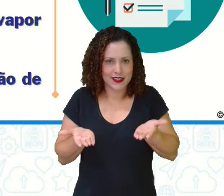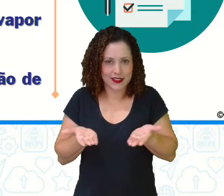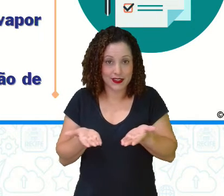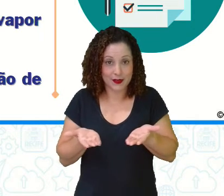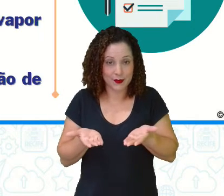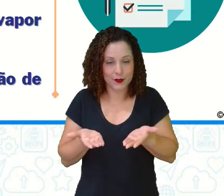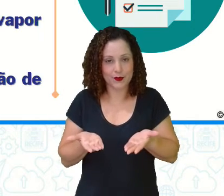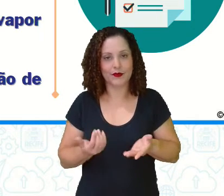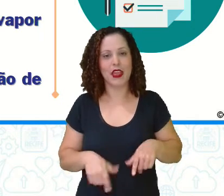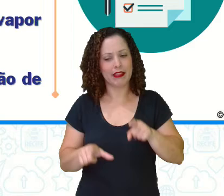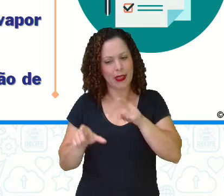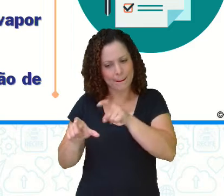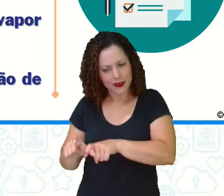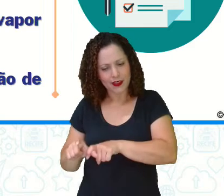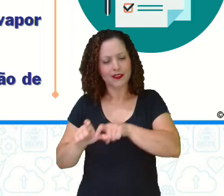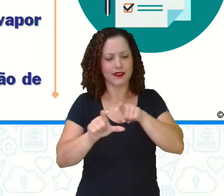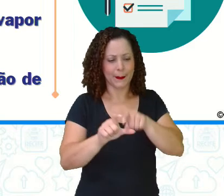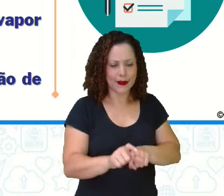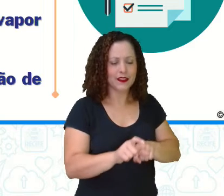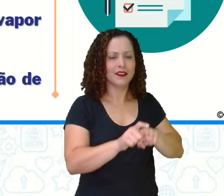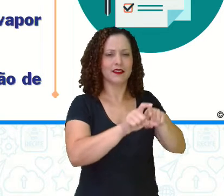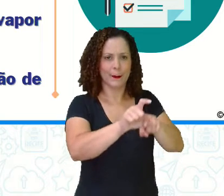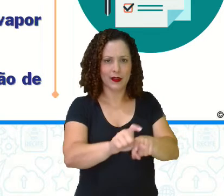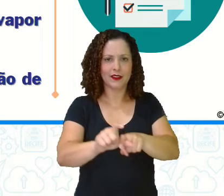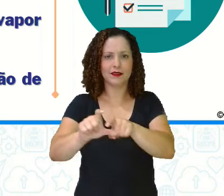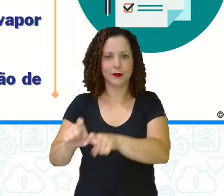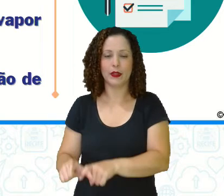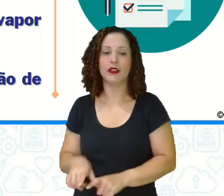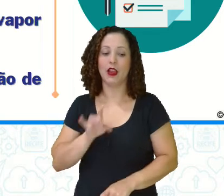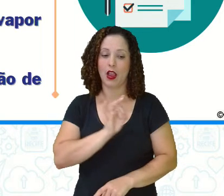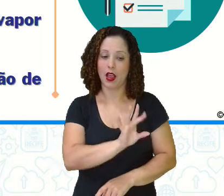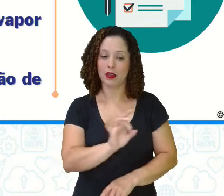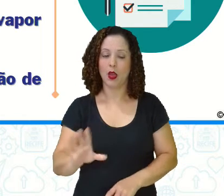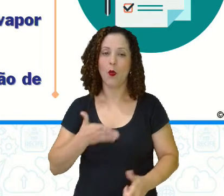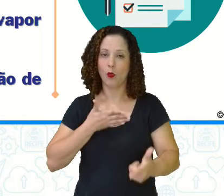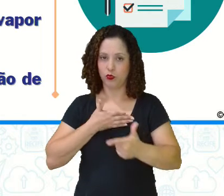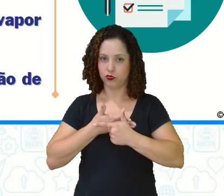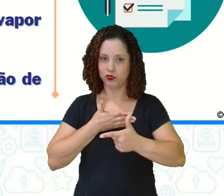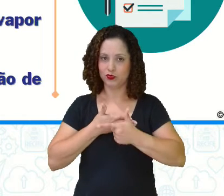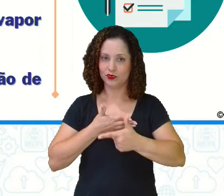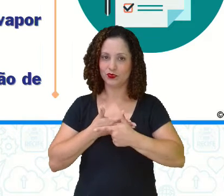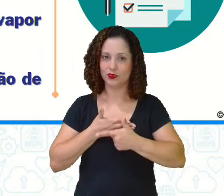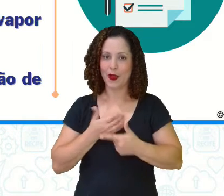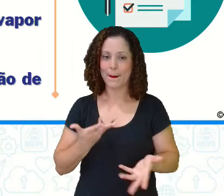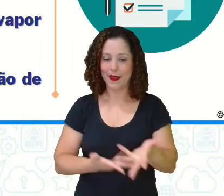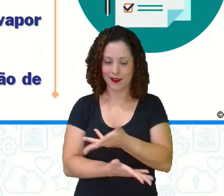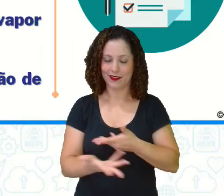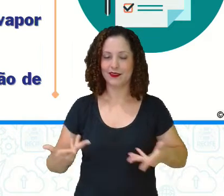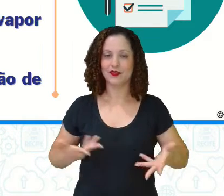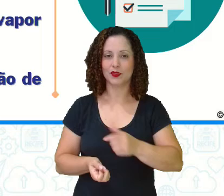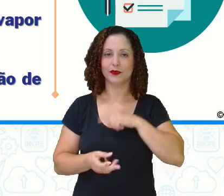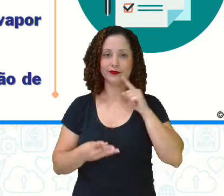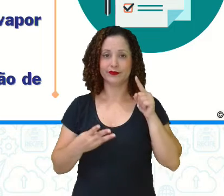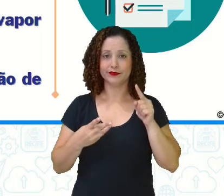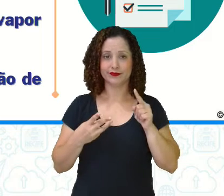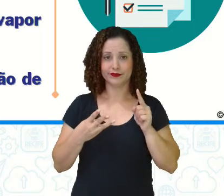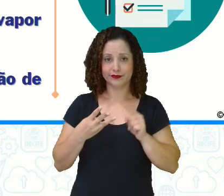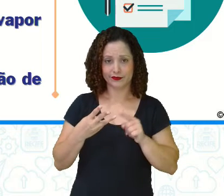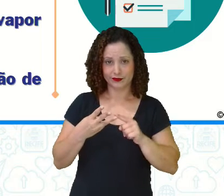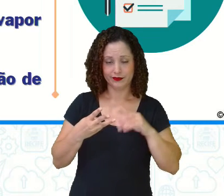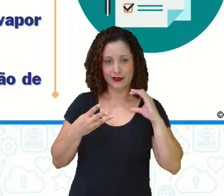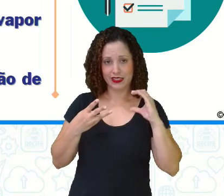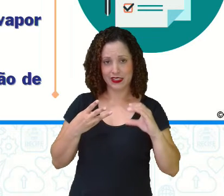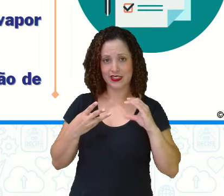uma depende da outra. Cada uma tem o seu papel, mas relacionam-se entre si. Letra C. A